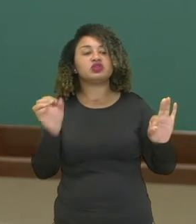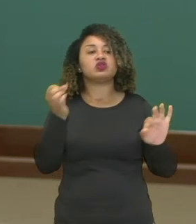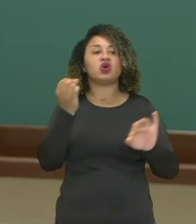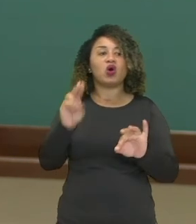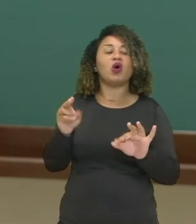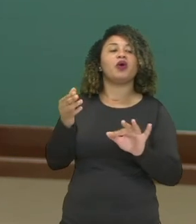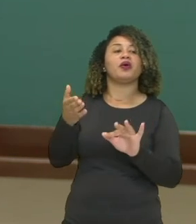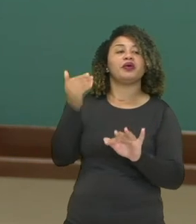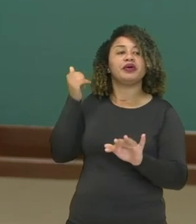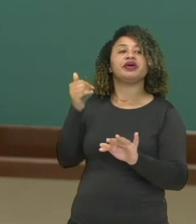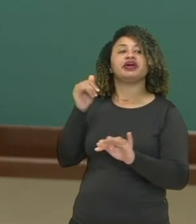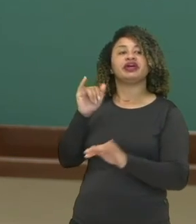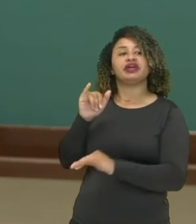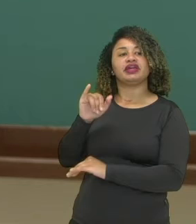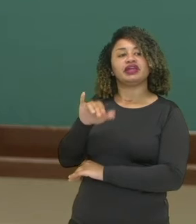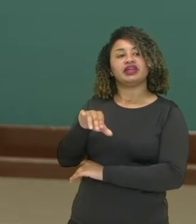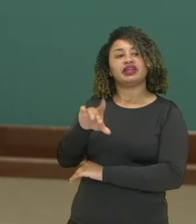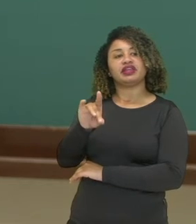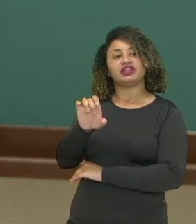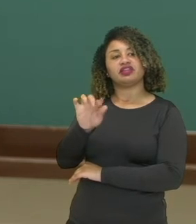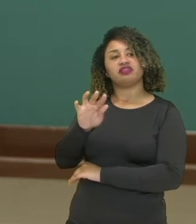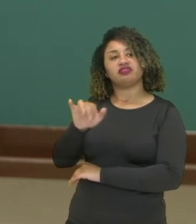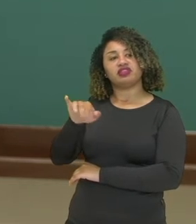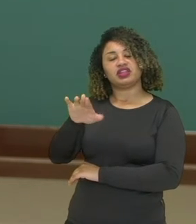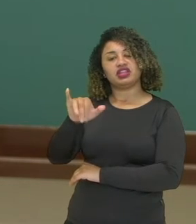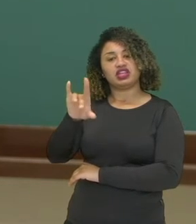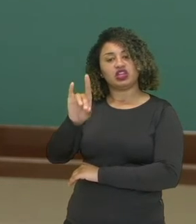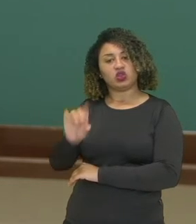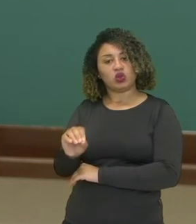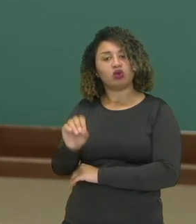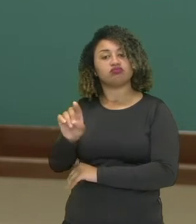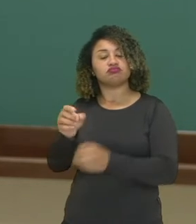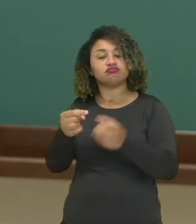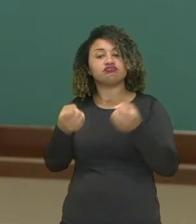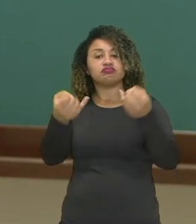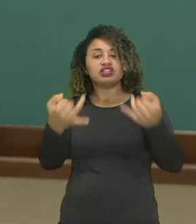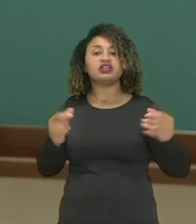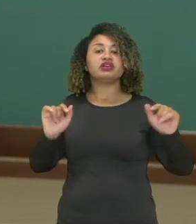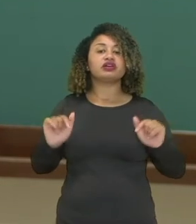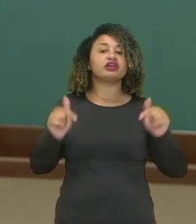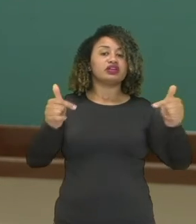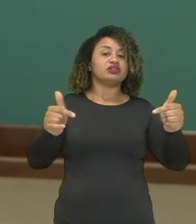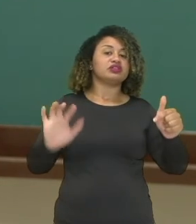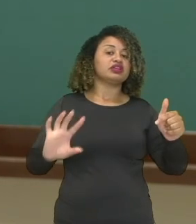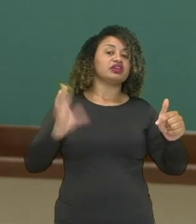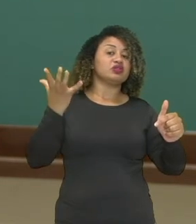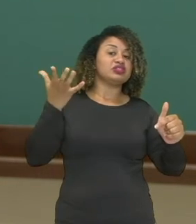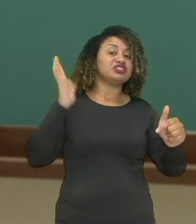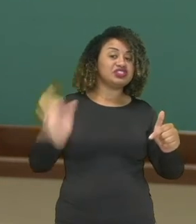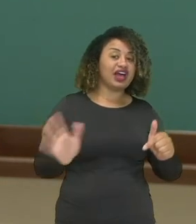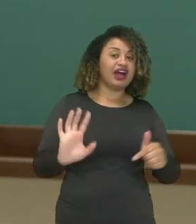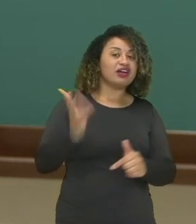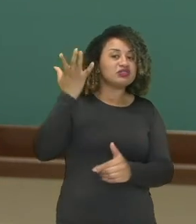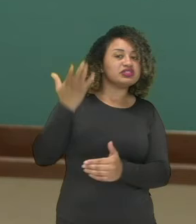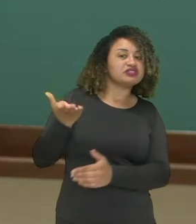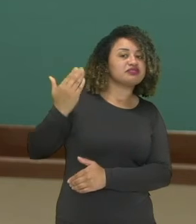pretérito indefinido, ele expressa ações no passado. Bueno,